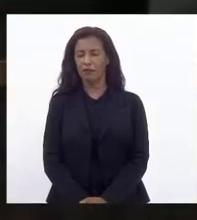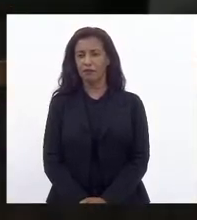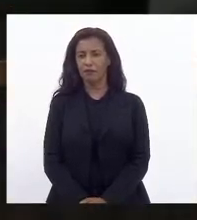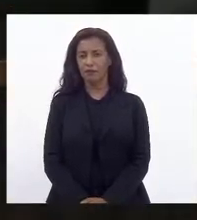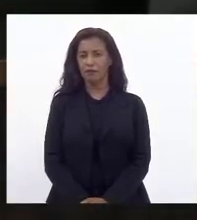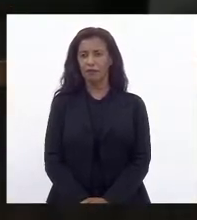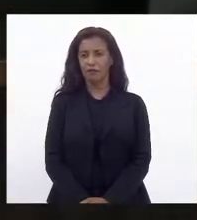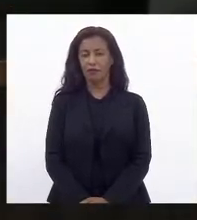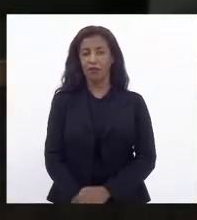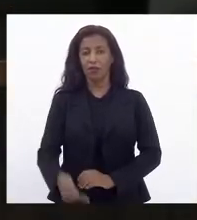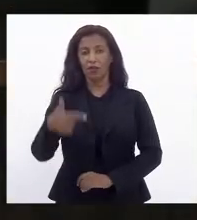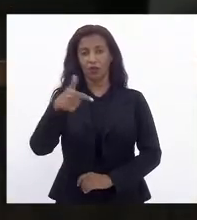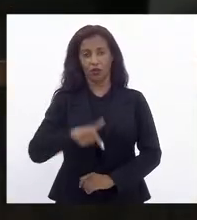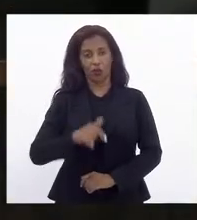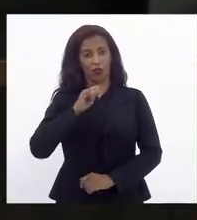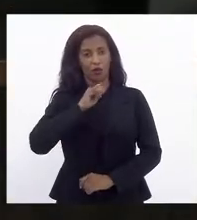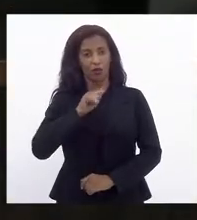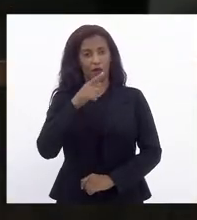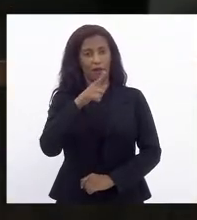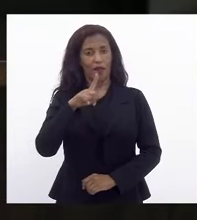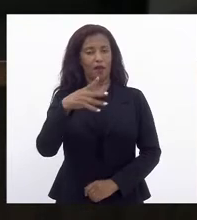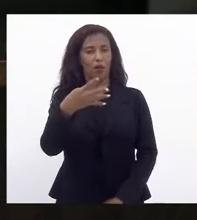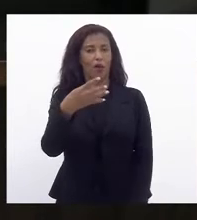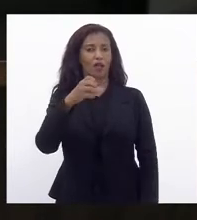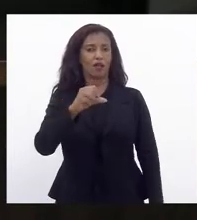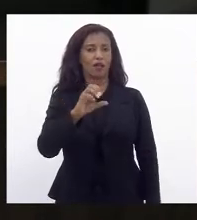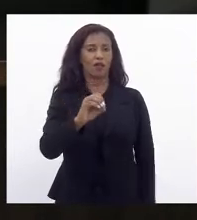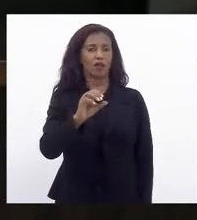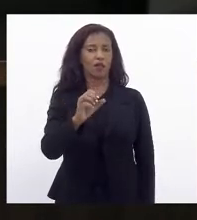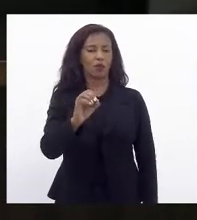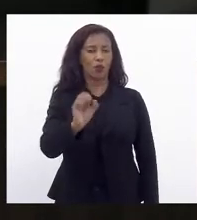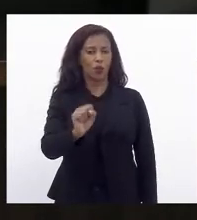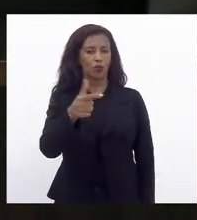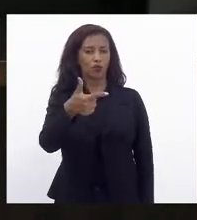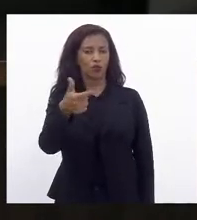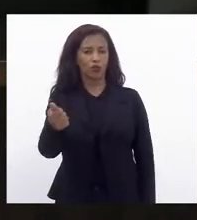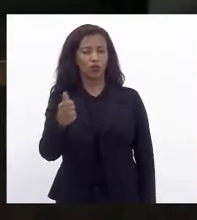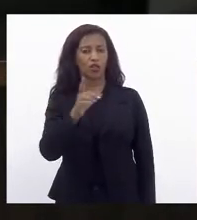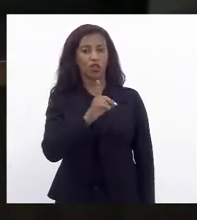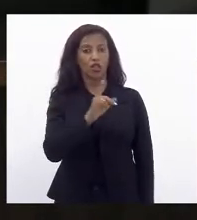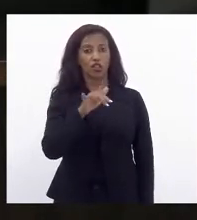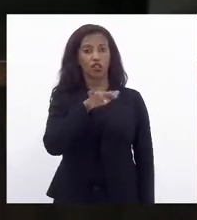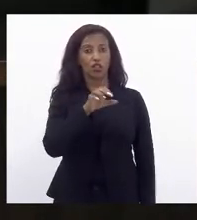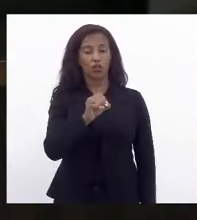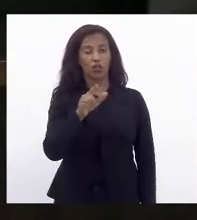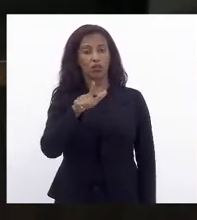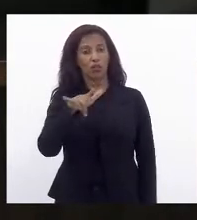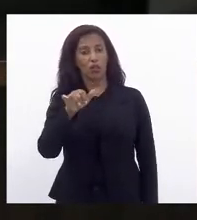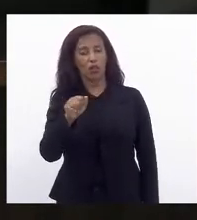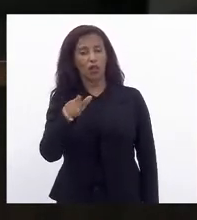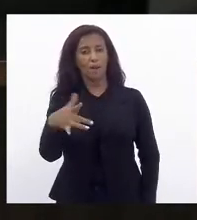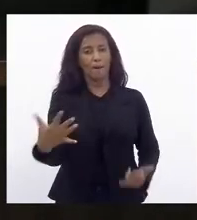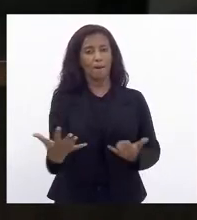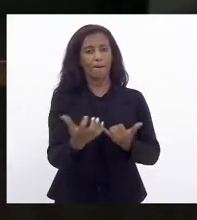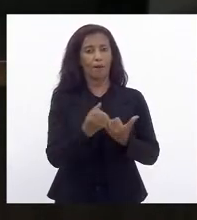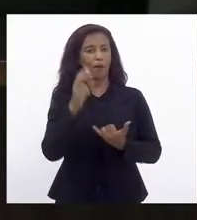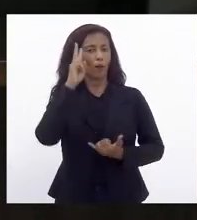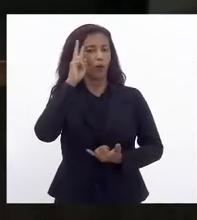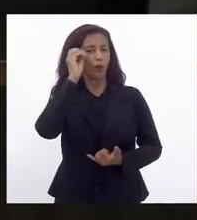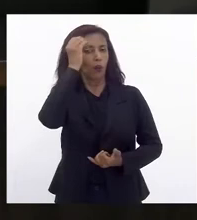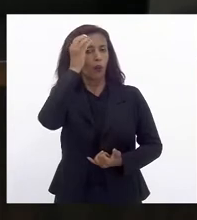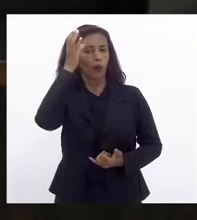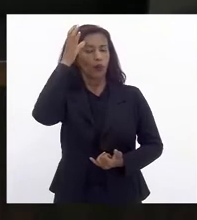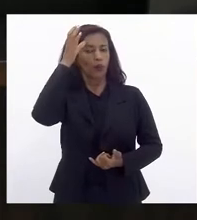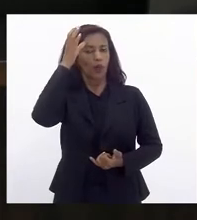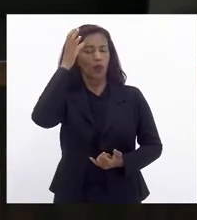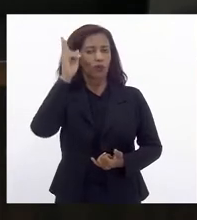Então, de novo, anuncio. Projeto de lei 4908, de 21, de autoria do deputado Dionísio Lins, considera como patrimônio histórico e cultural do Estado do